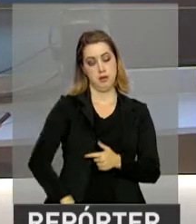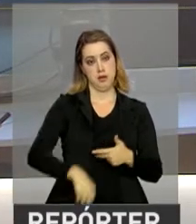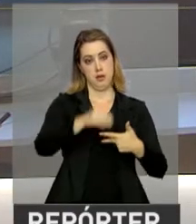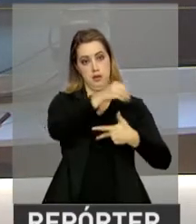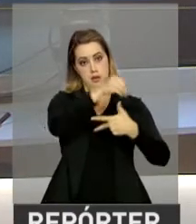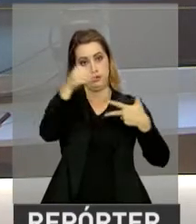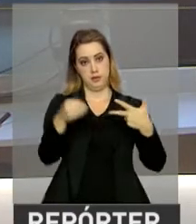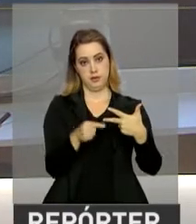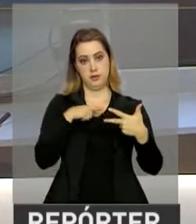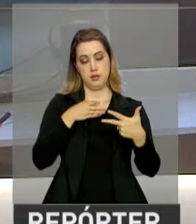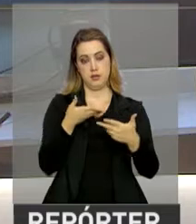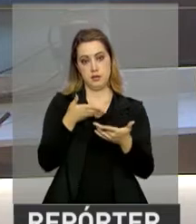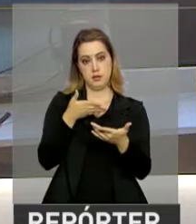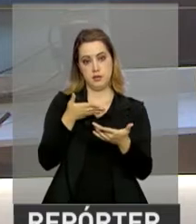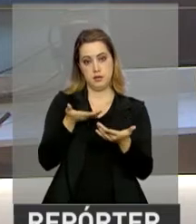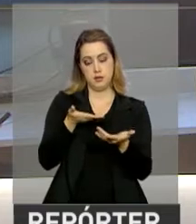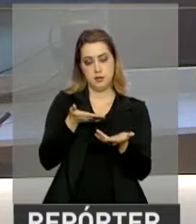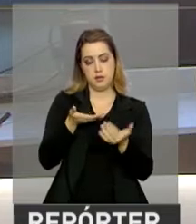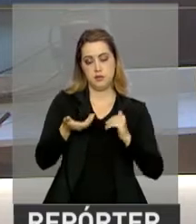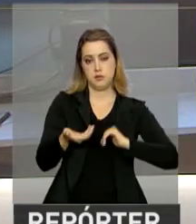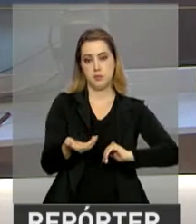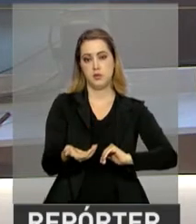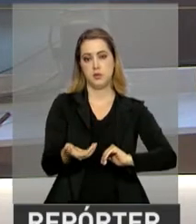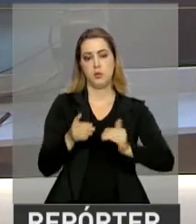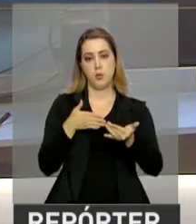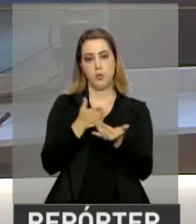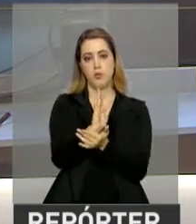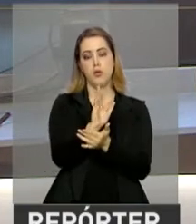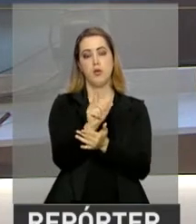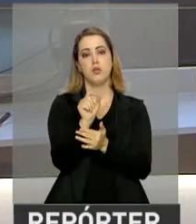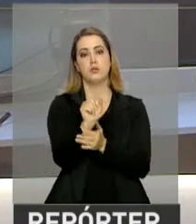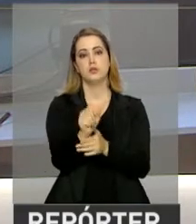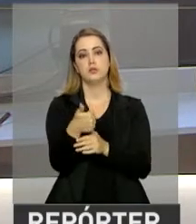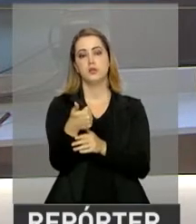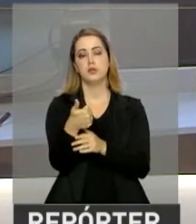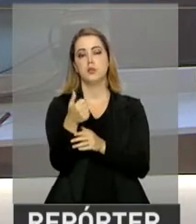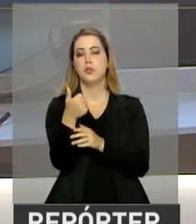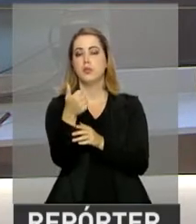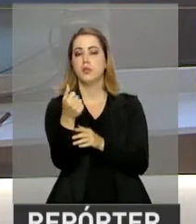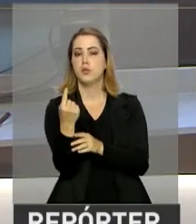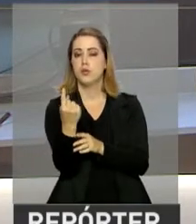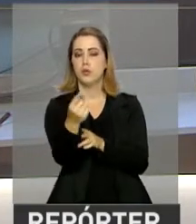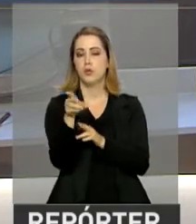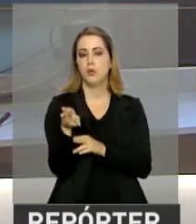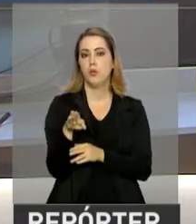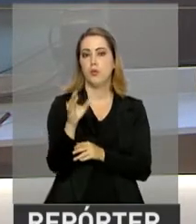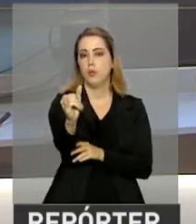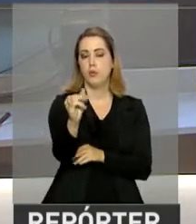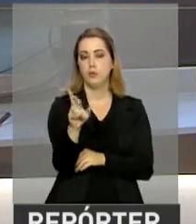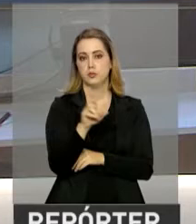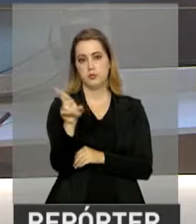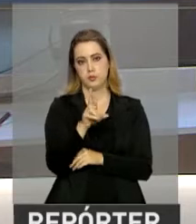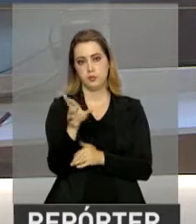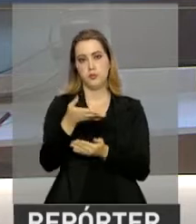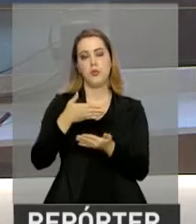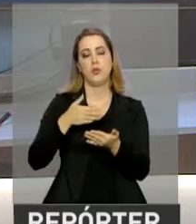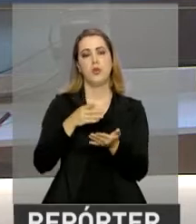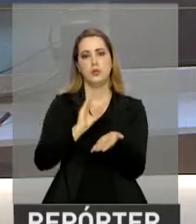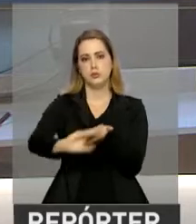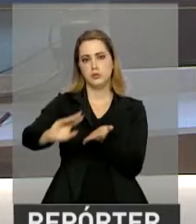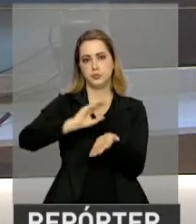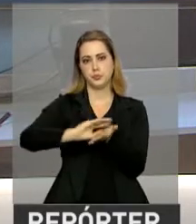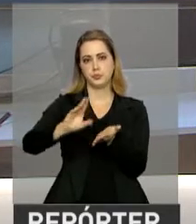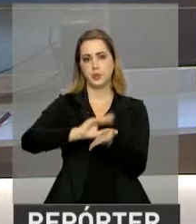aprovou crédito extra de 1 bilhão e 100 milhões de reais para o ministério da educação garantir a realização do enem e o